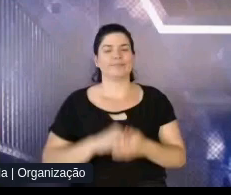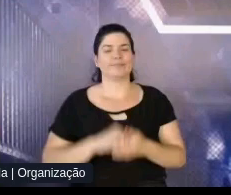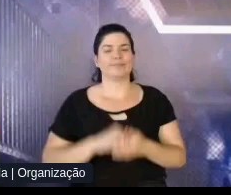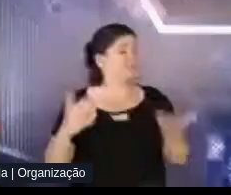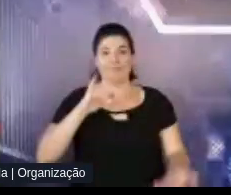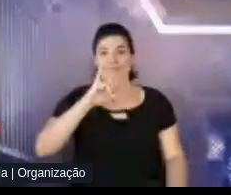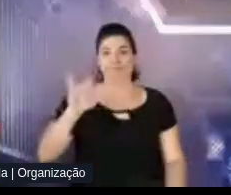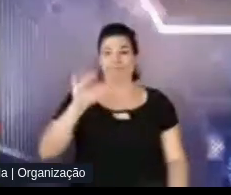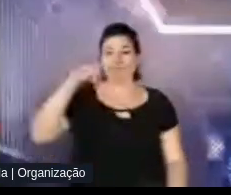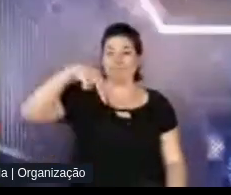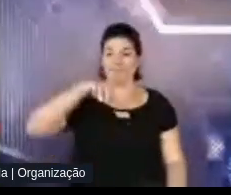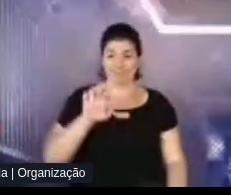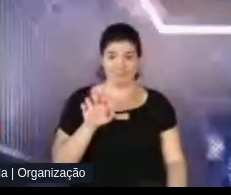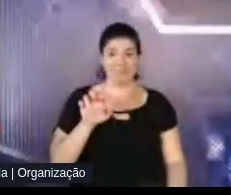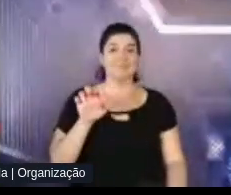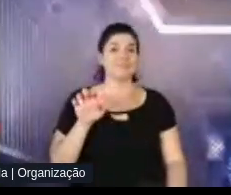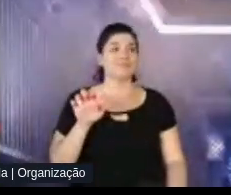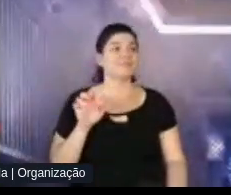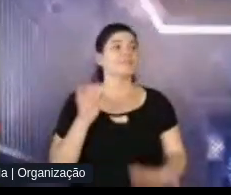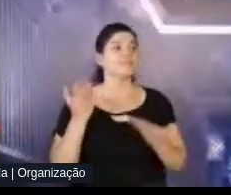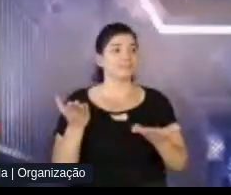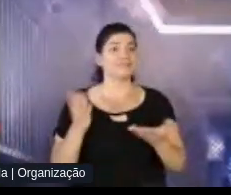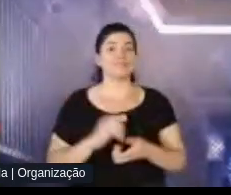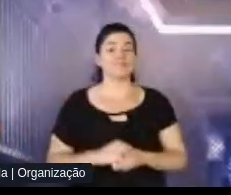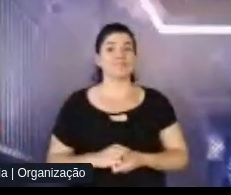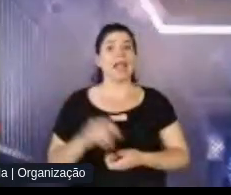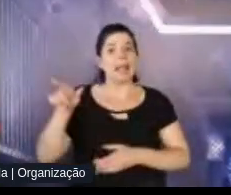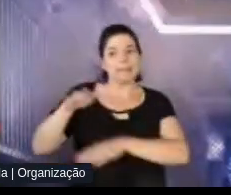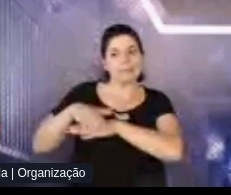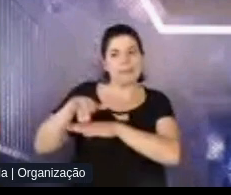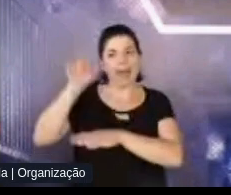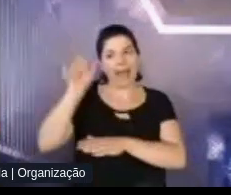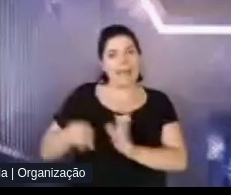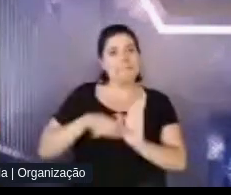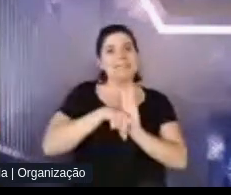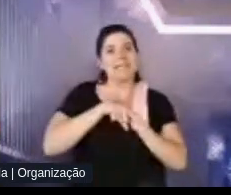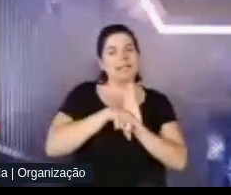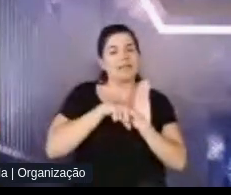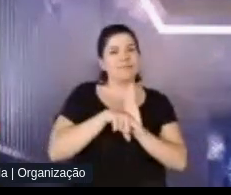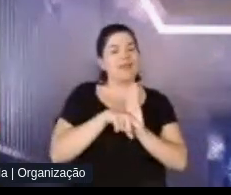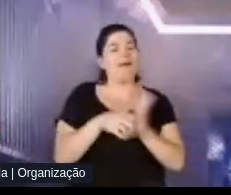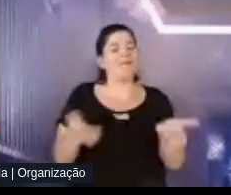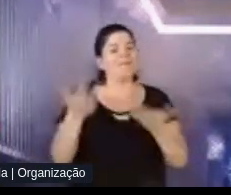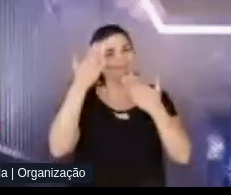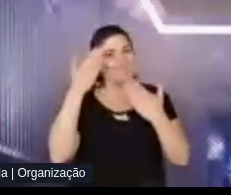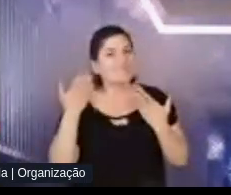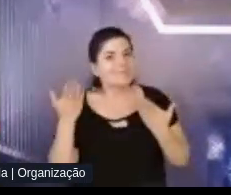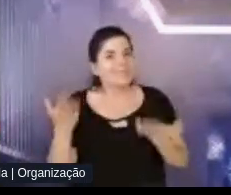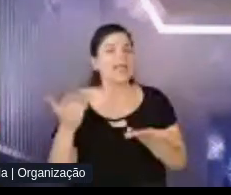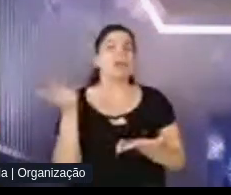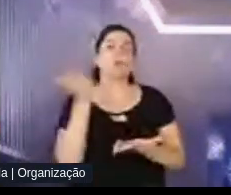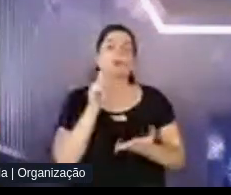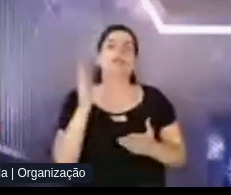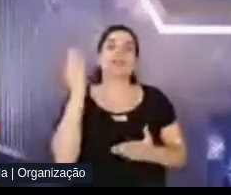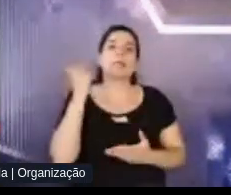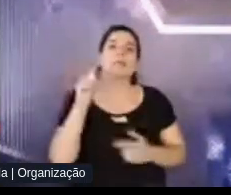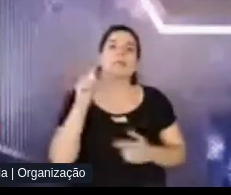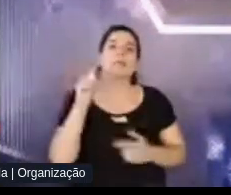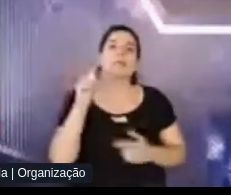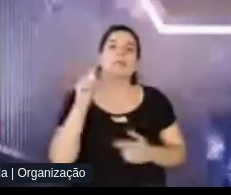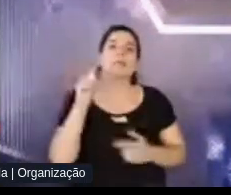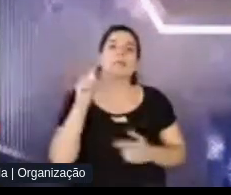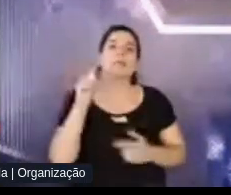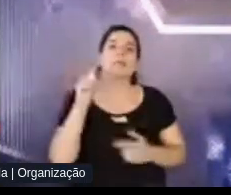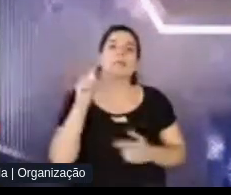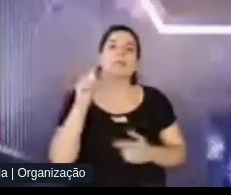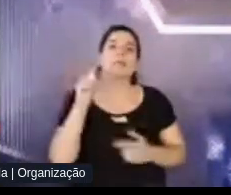que é a Jane. E ela é uma pesquisadora, e graças a ela nós sabemos que hoje em dia a cerveja, que é o que todo